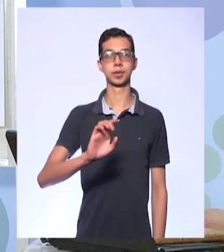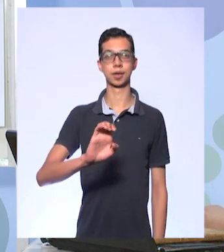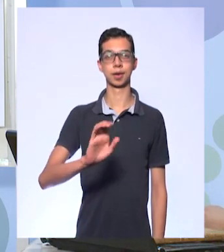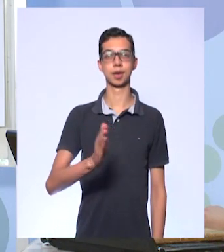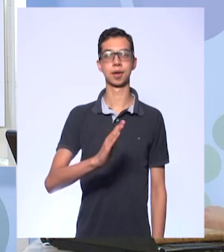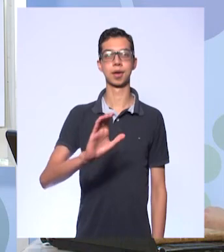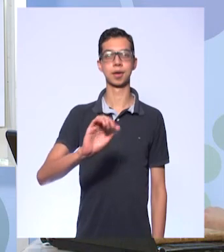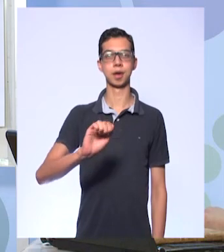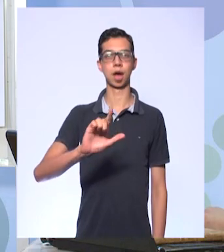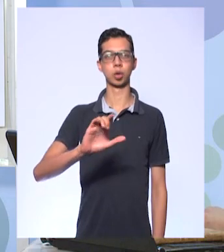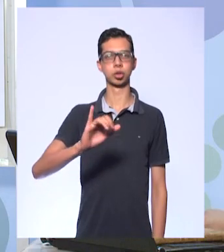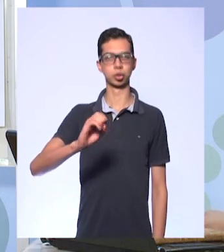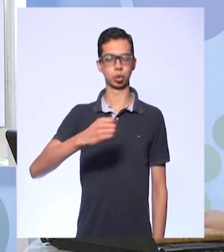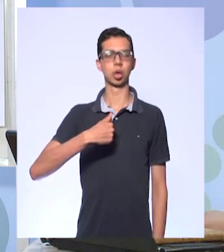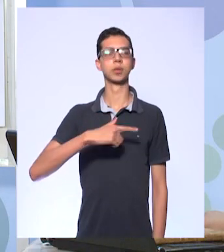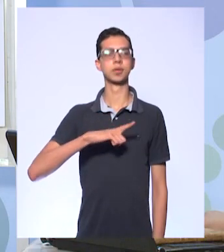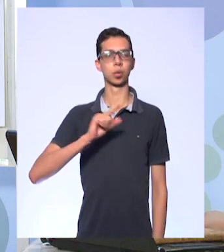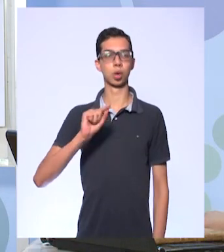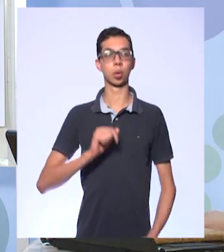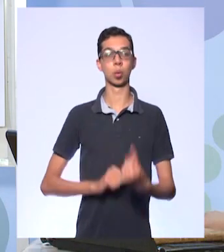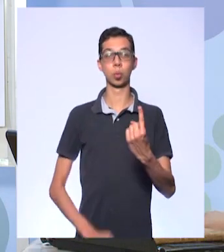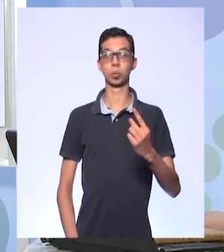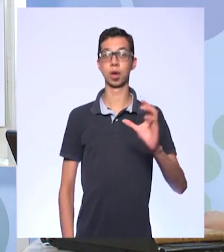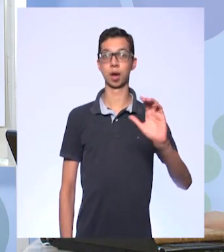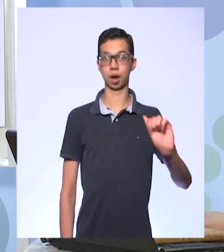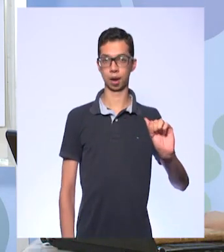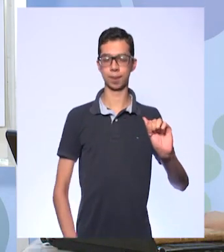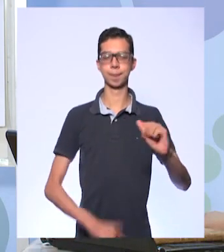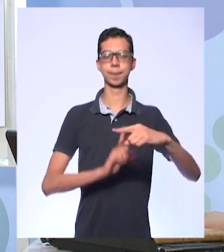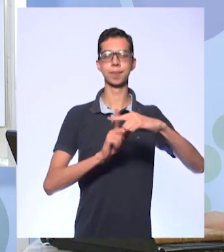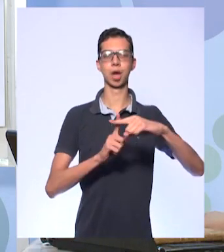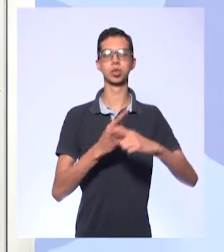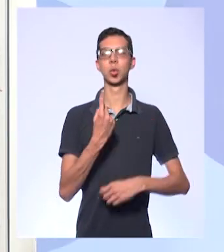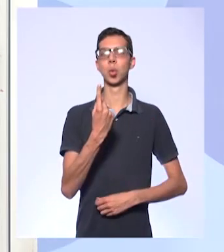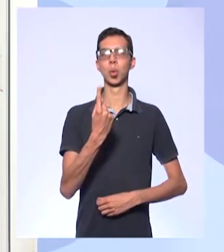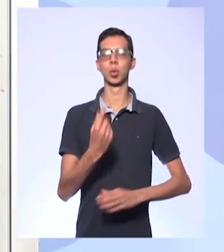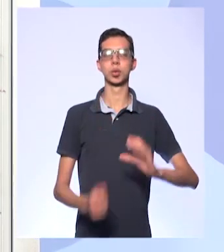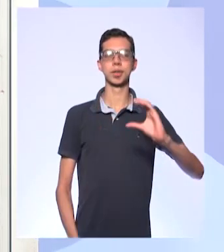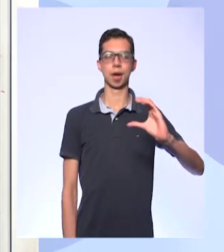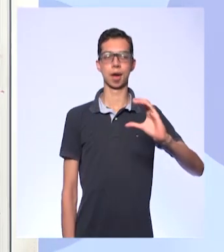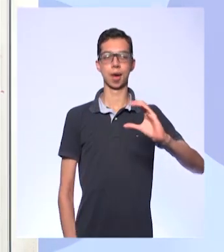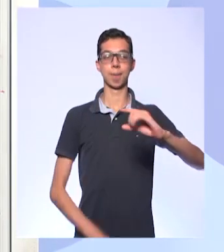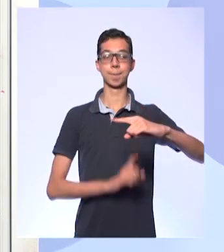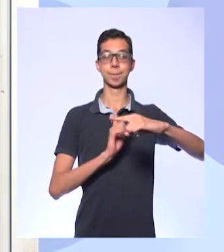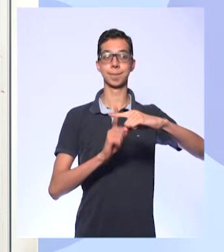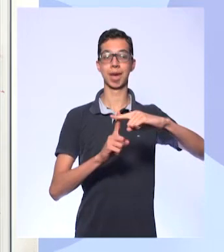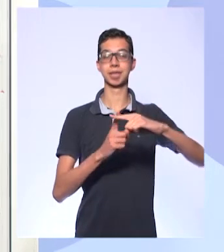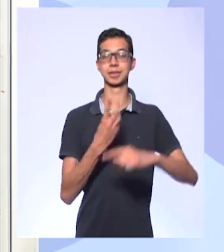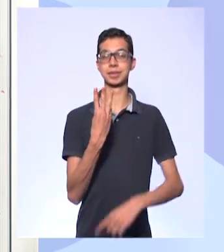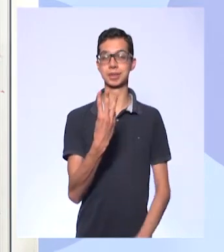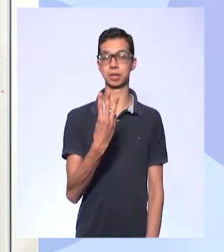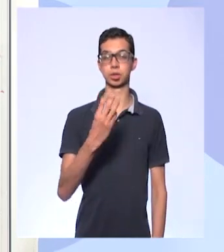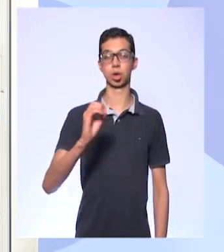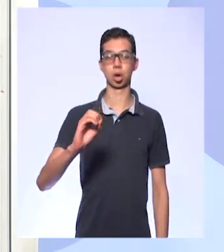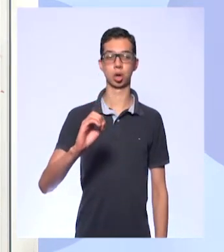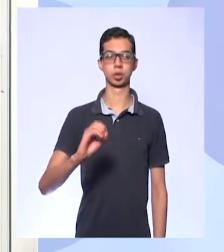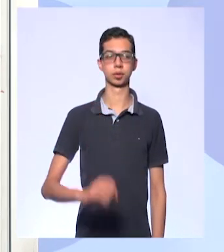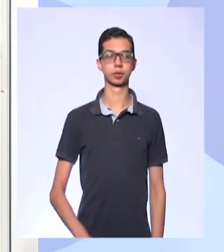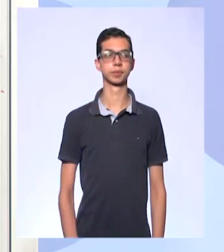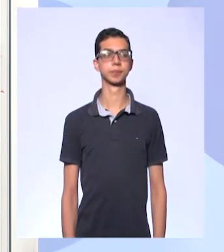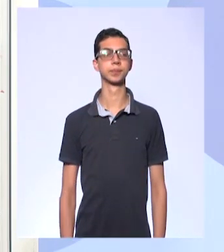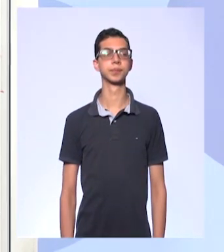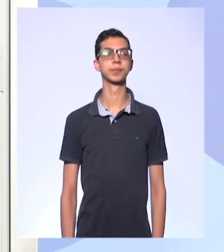cálcio. Mais 1 carbono, mais 3 oxigênio.